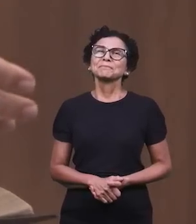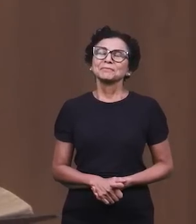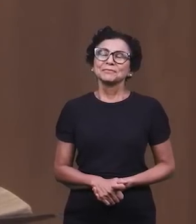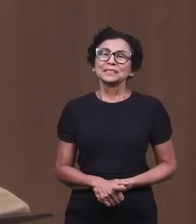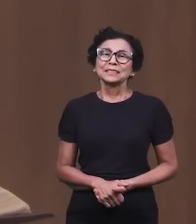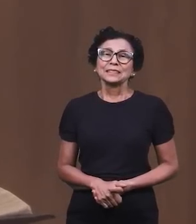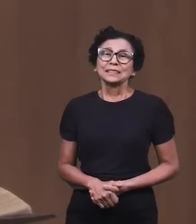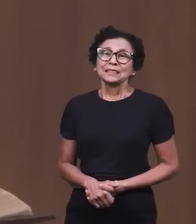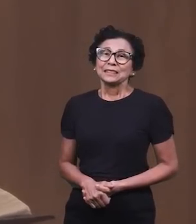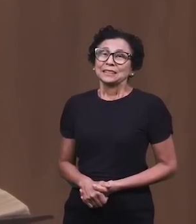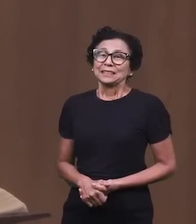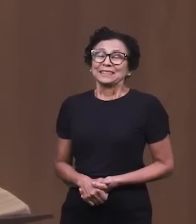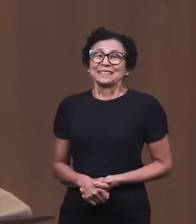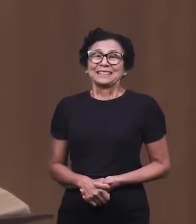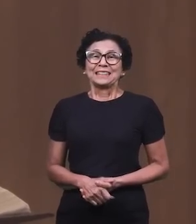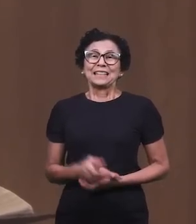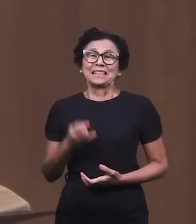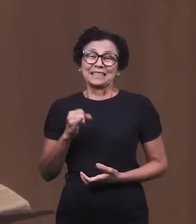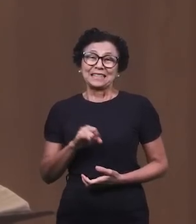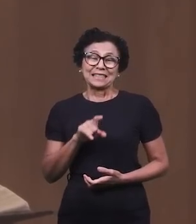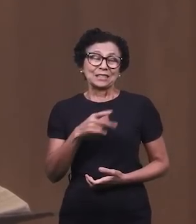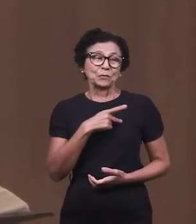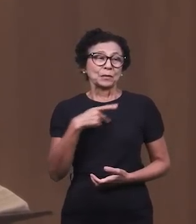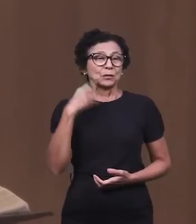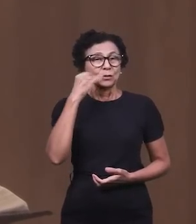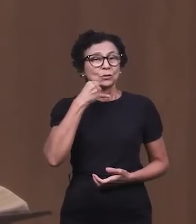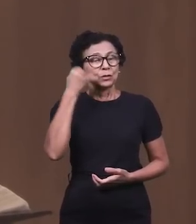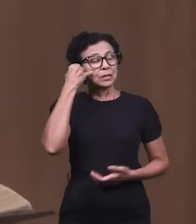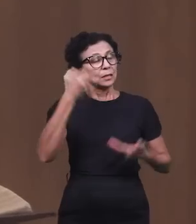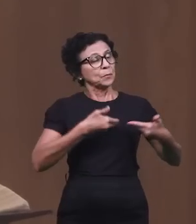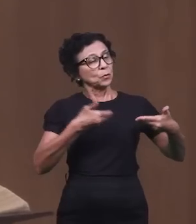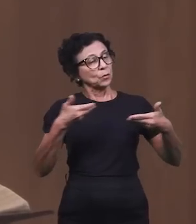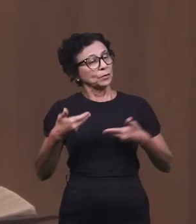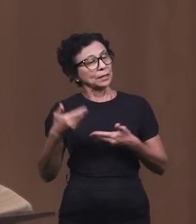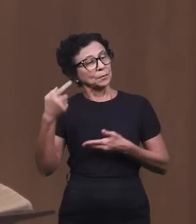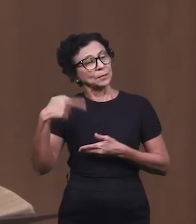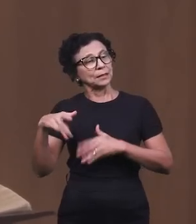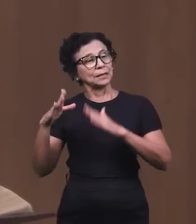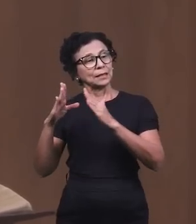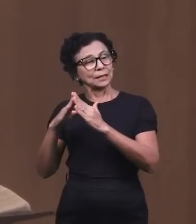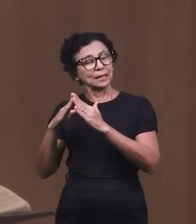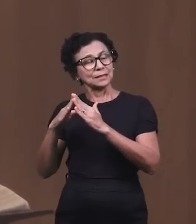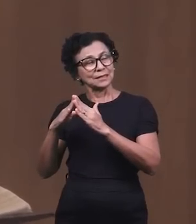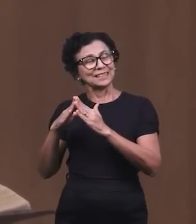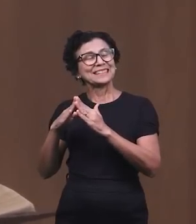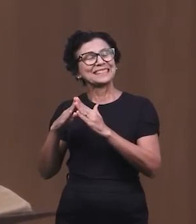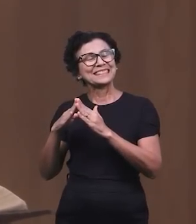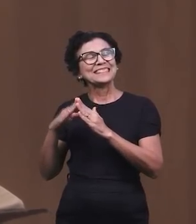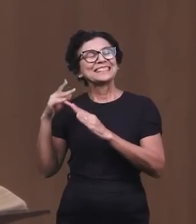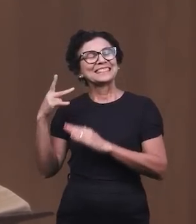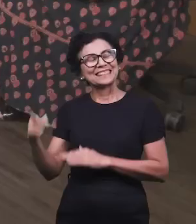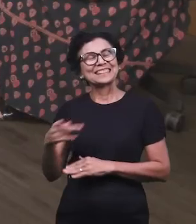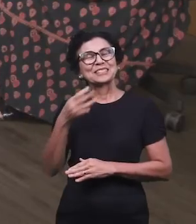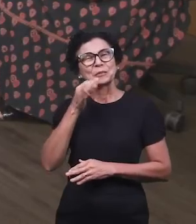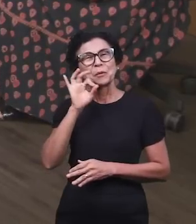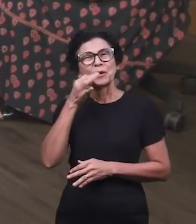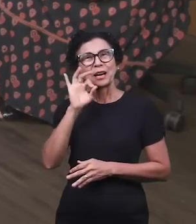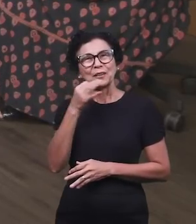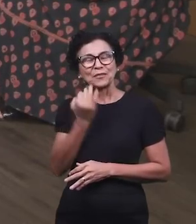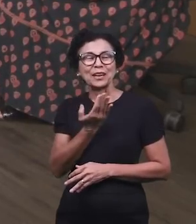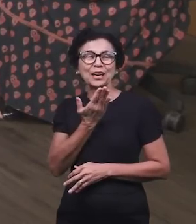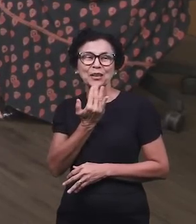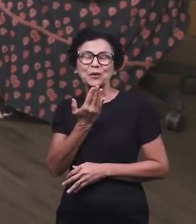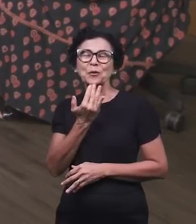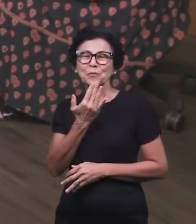almoçar com ele, eu vou com toda alegria, mas a alegria não é essa. A alegria do Senhor é outra. Pronto. A alegria do Senhor é a